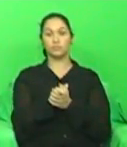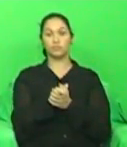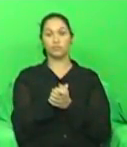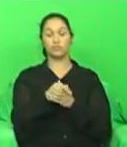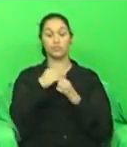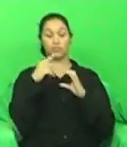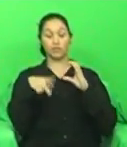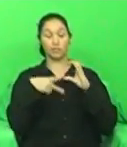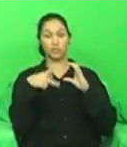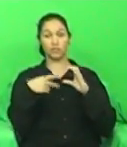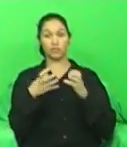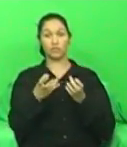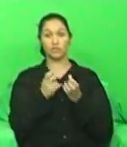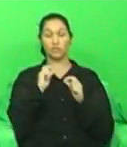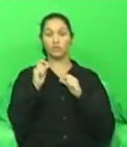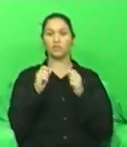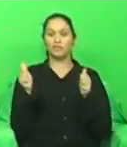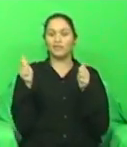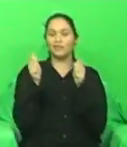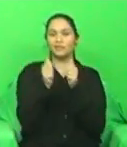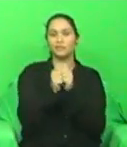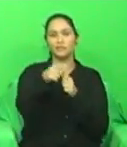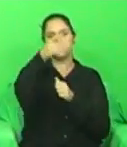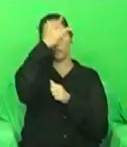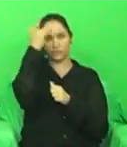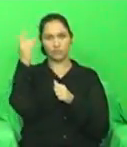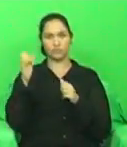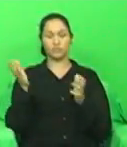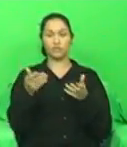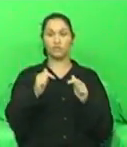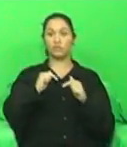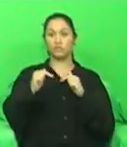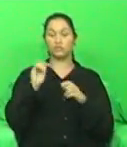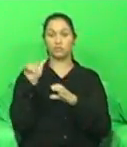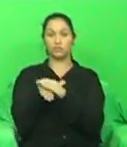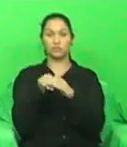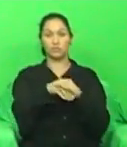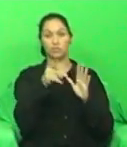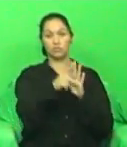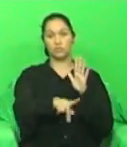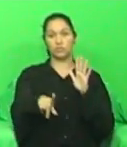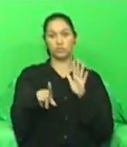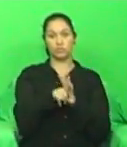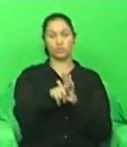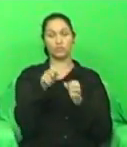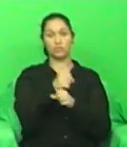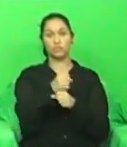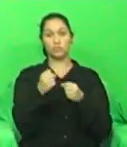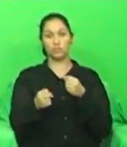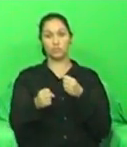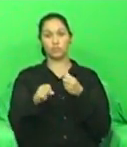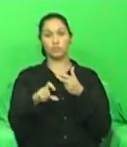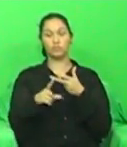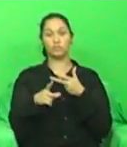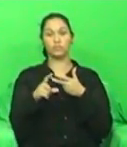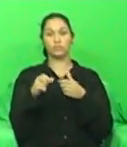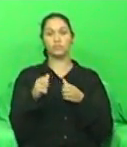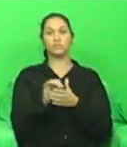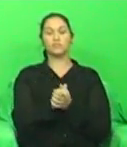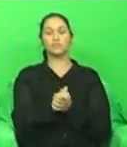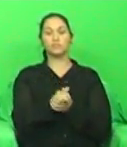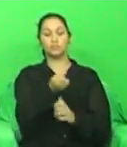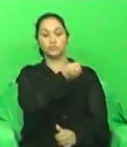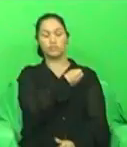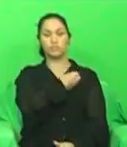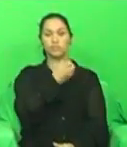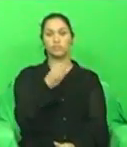aproximar cada vez mais o cidadão em única discussão e votação o projeto de lei do legislativo pl 05 barra 18